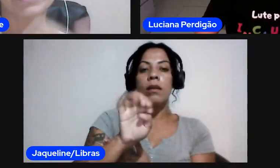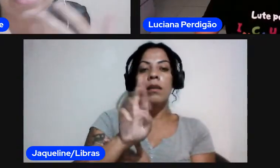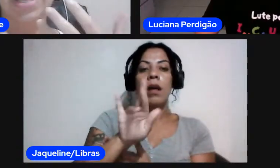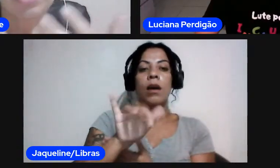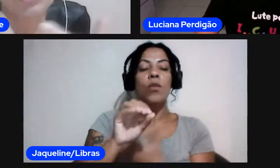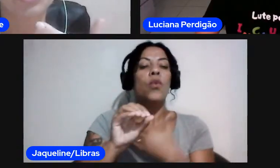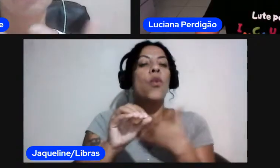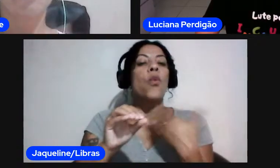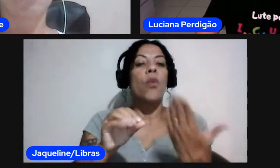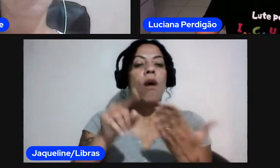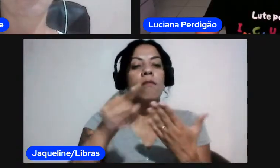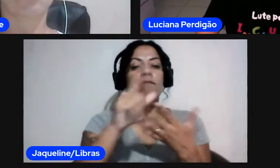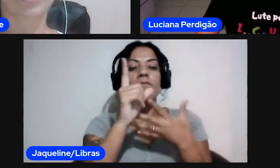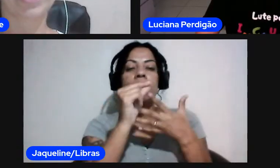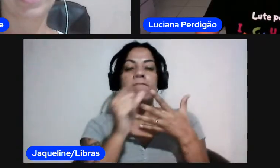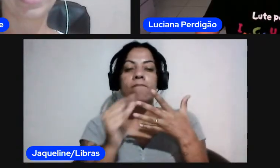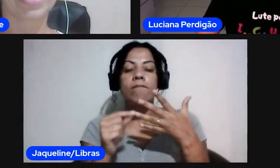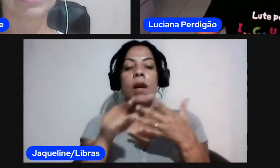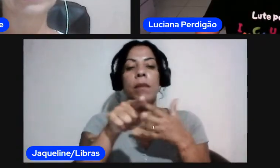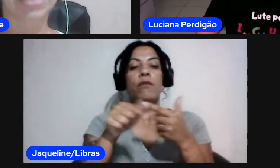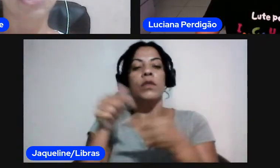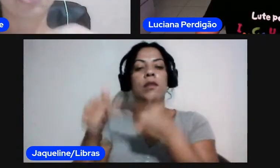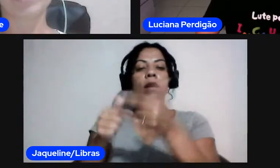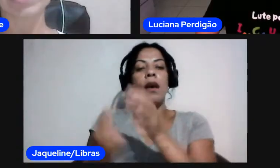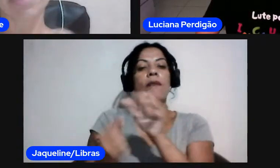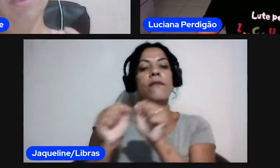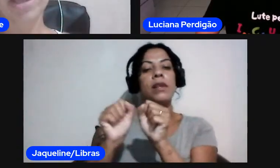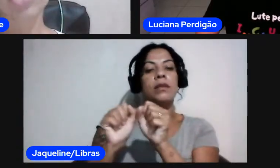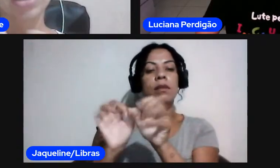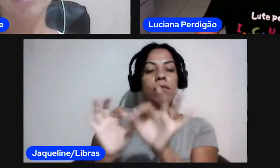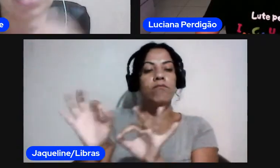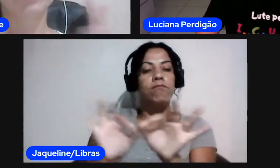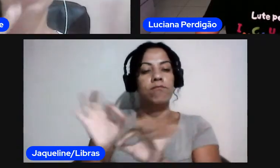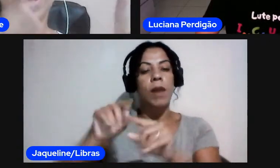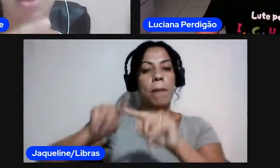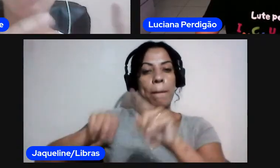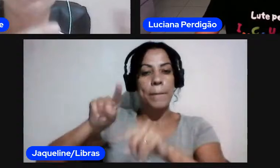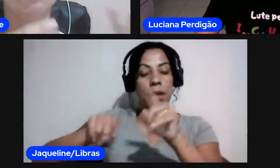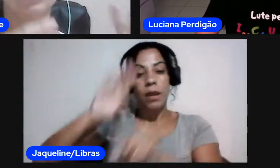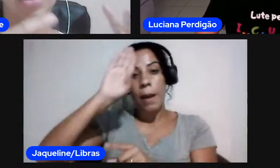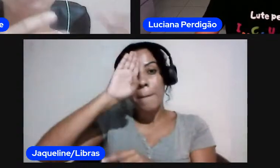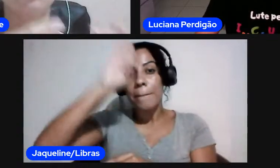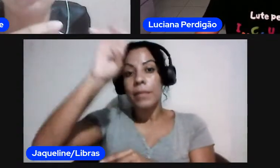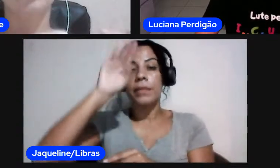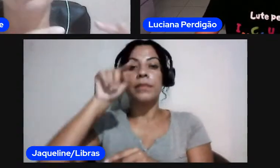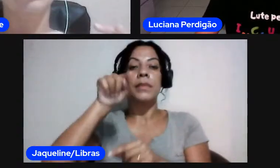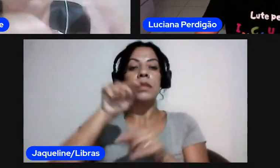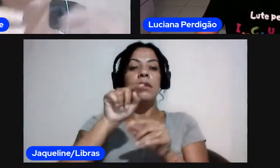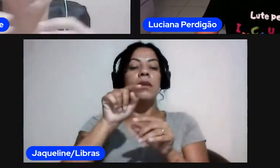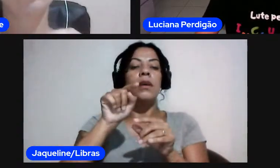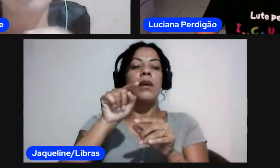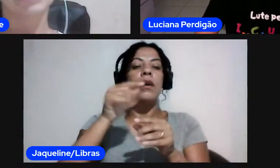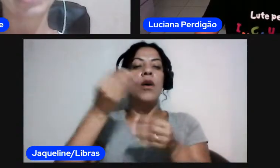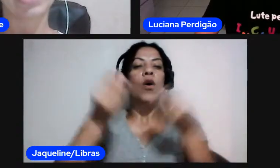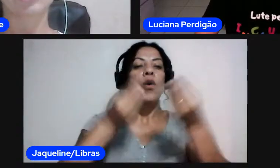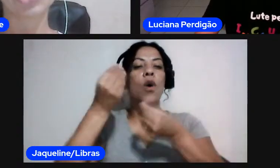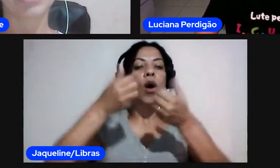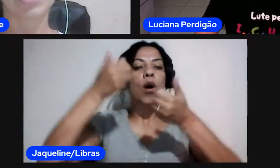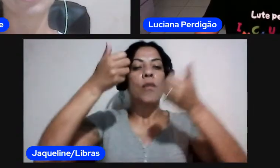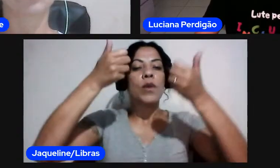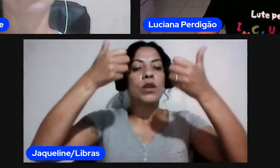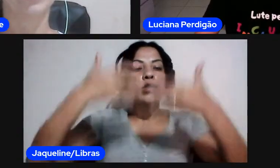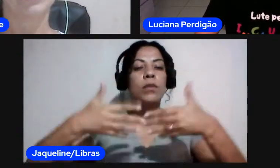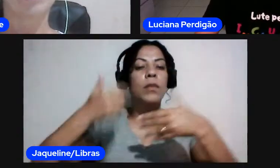os materiais que foram realizados, principalmente a elaboração da audiodescrição dos